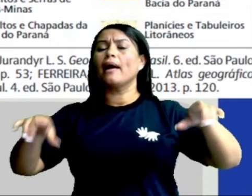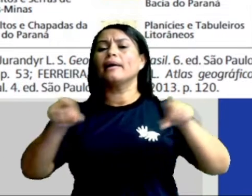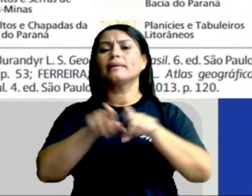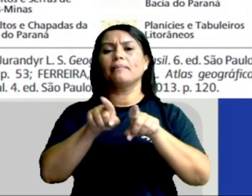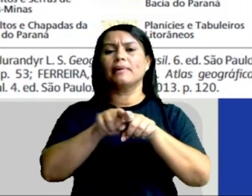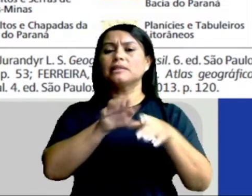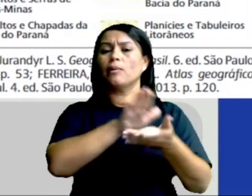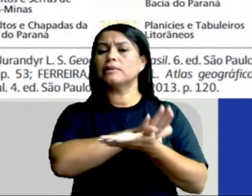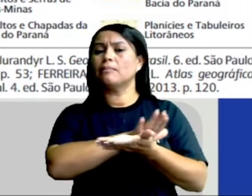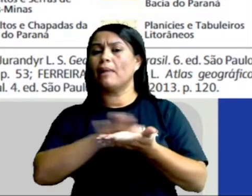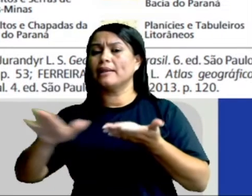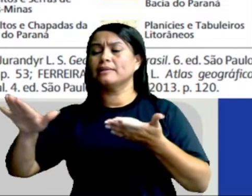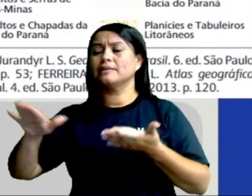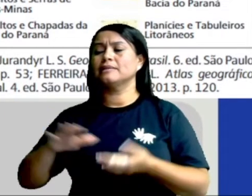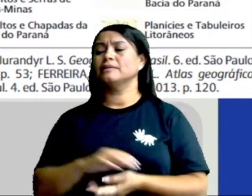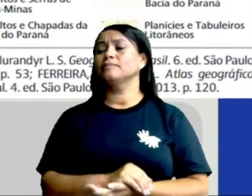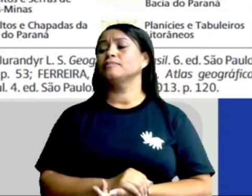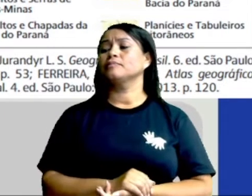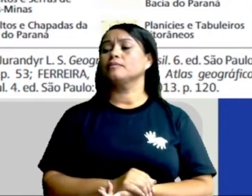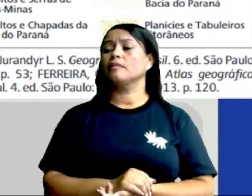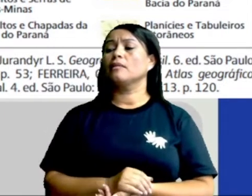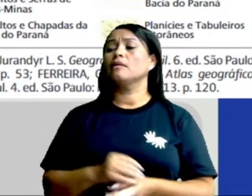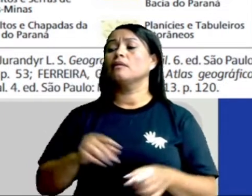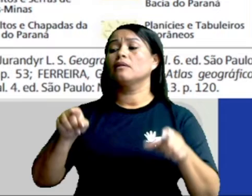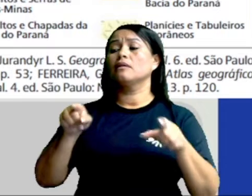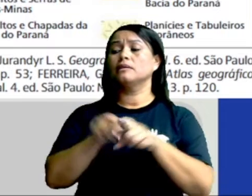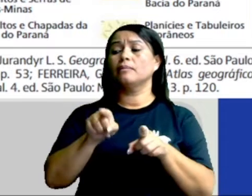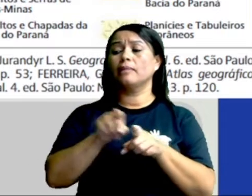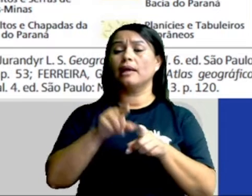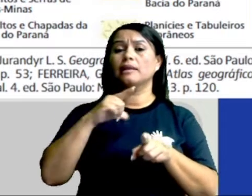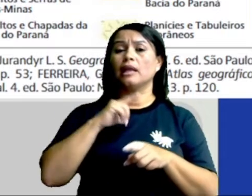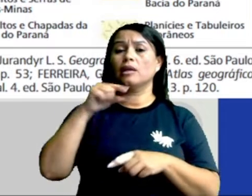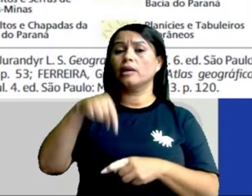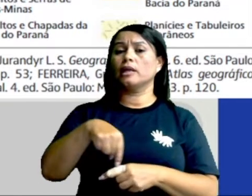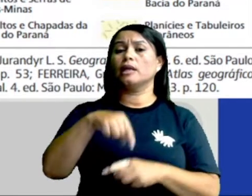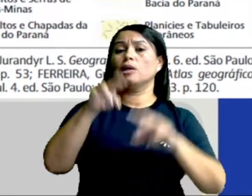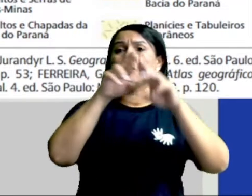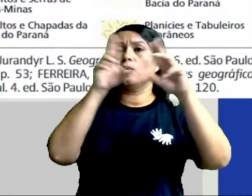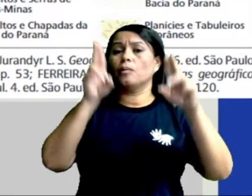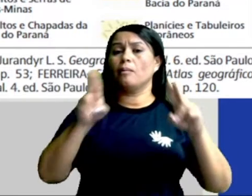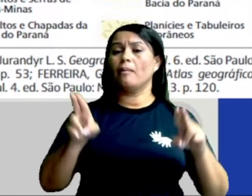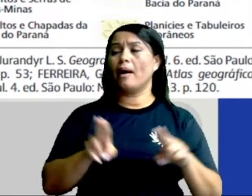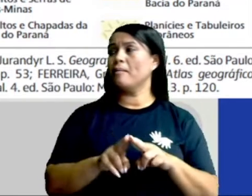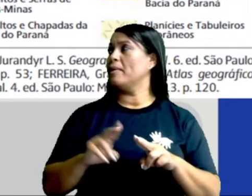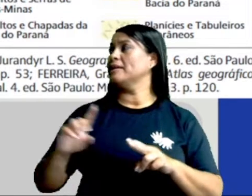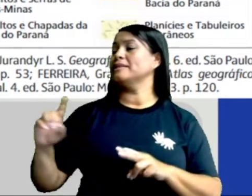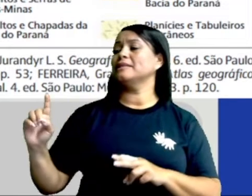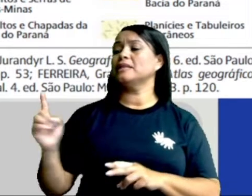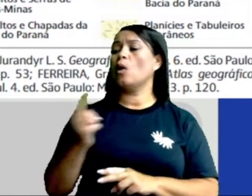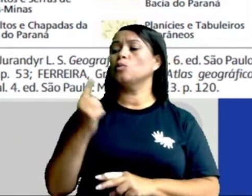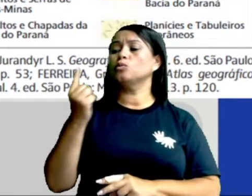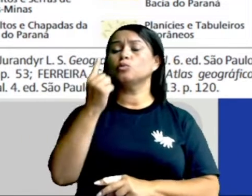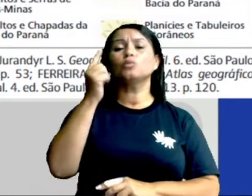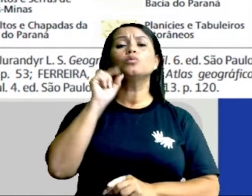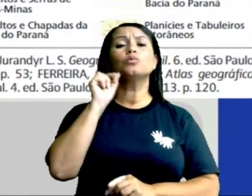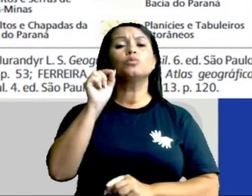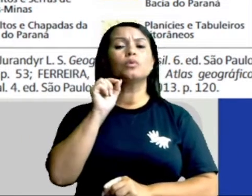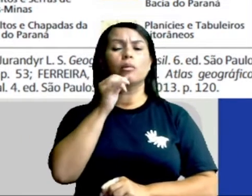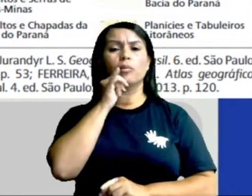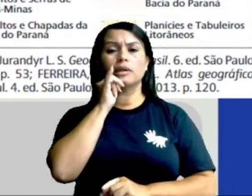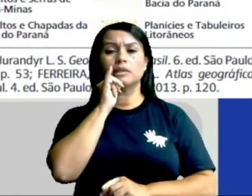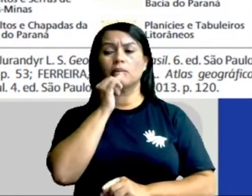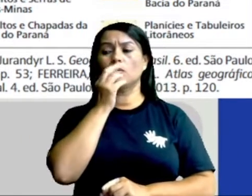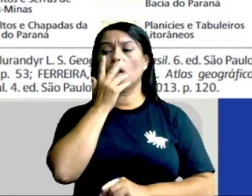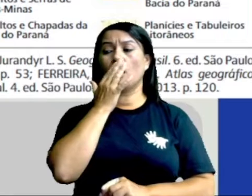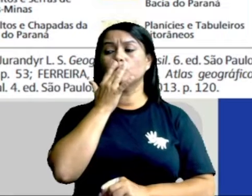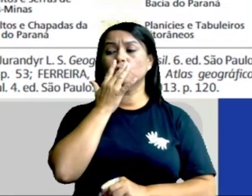as planícies, tá? Nesse mapa que eu trago aqui, é o mapa de altitude. Então você vai ter aqui, ó, as áreas